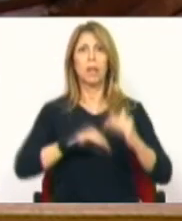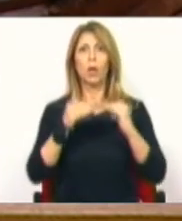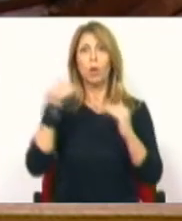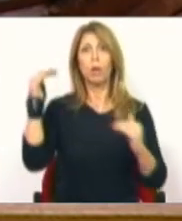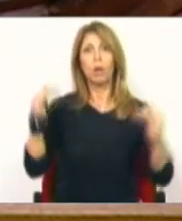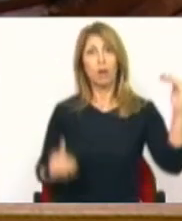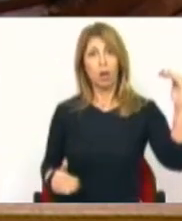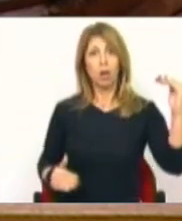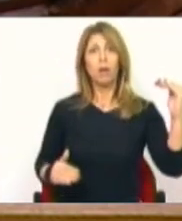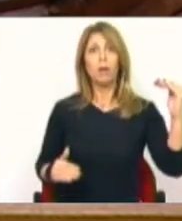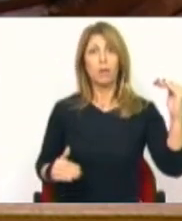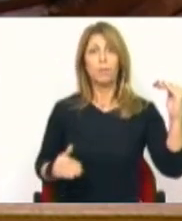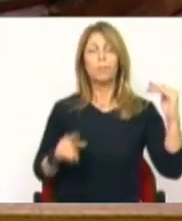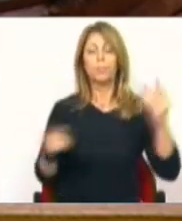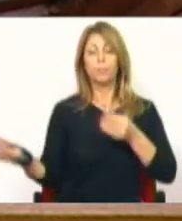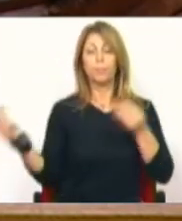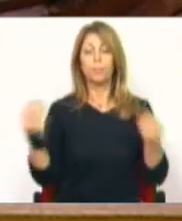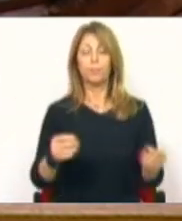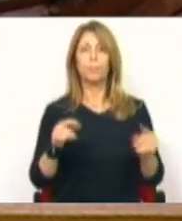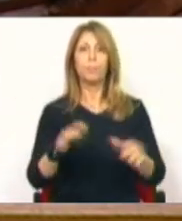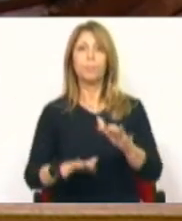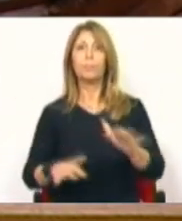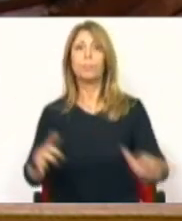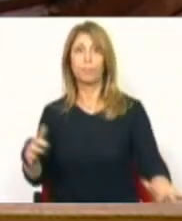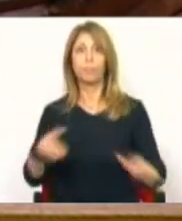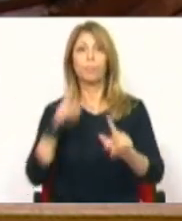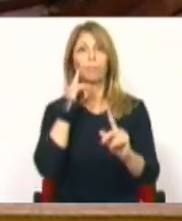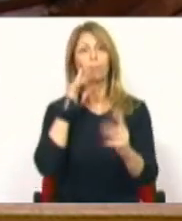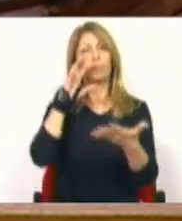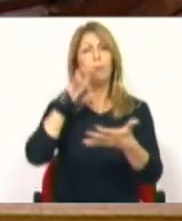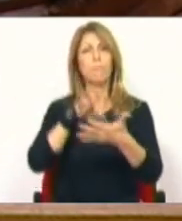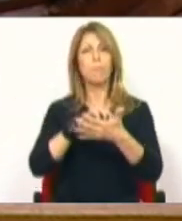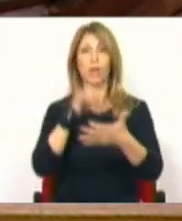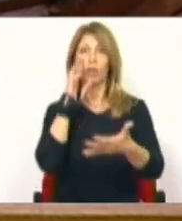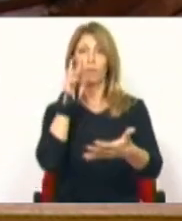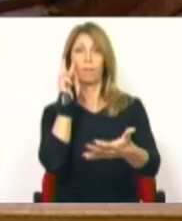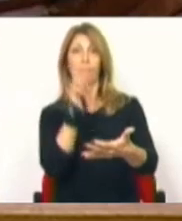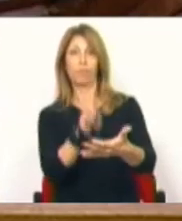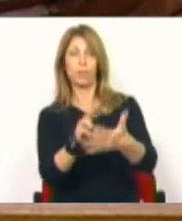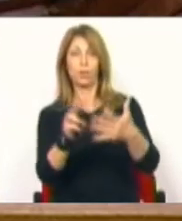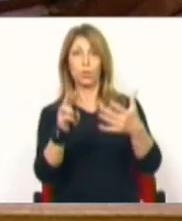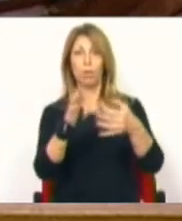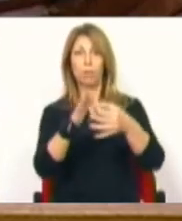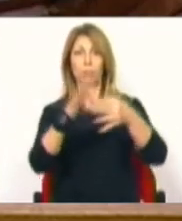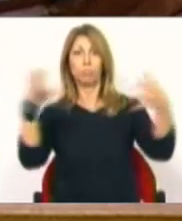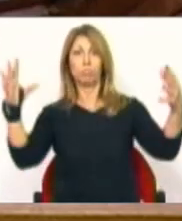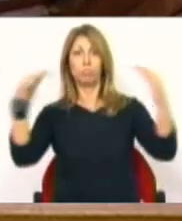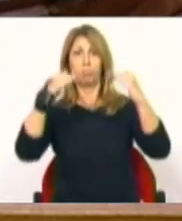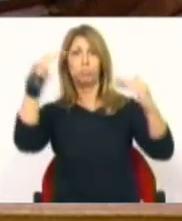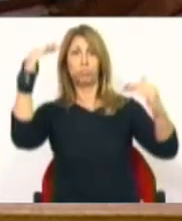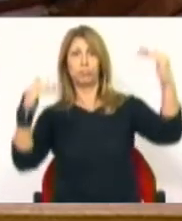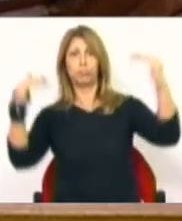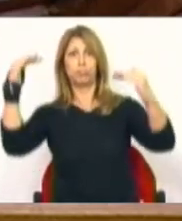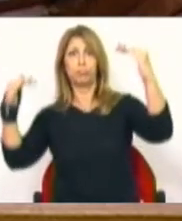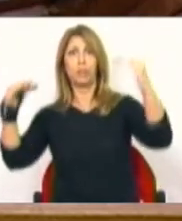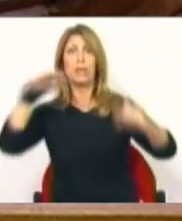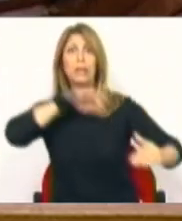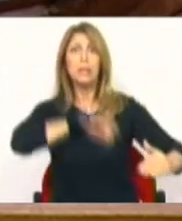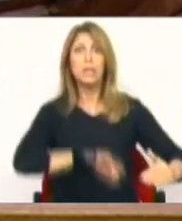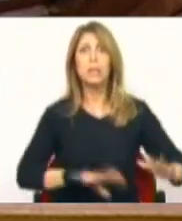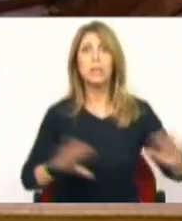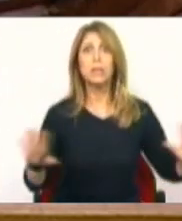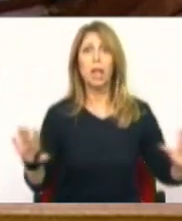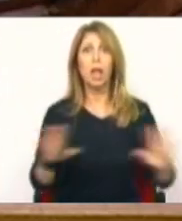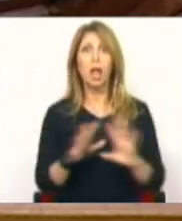salariais. Trouxemos ao plenário na altura a imagem visual da desproporção absurda e injustificável dos salários, com um gestor à